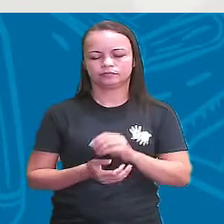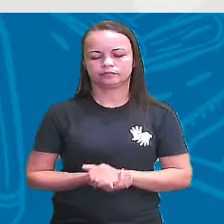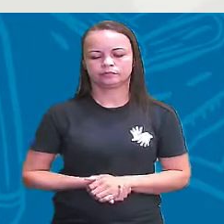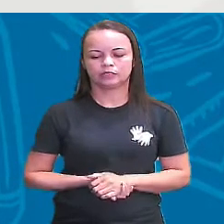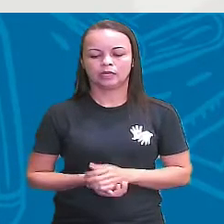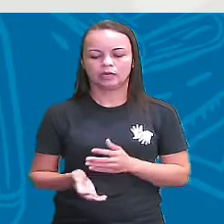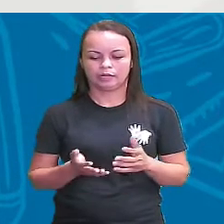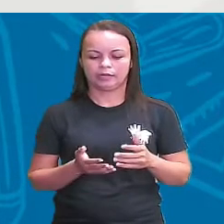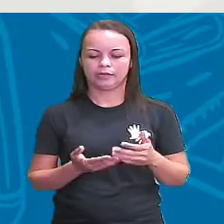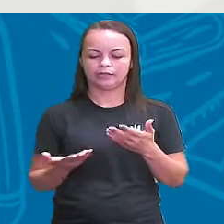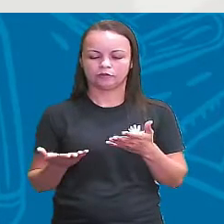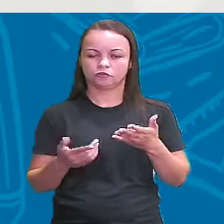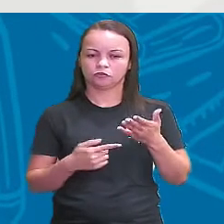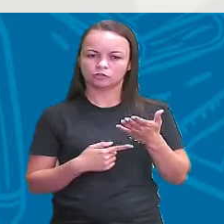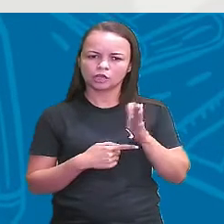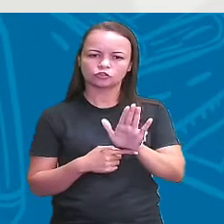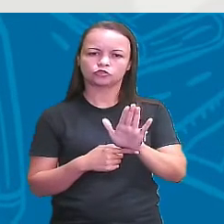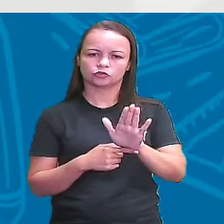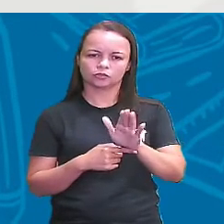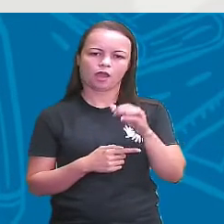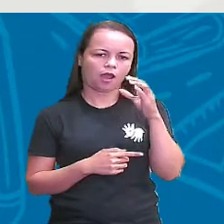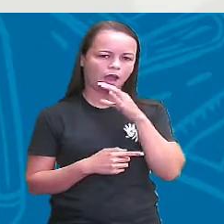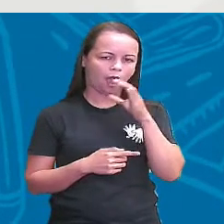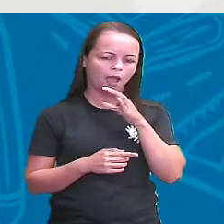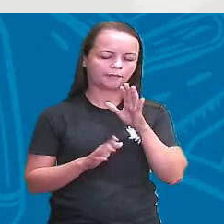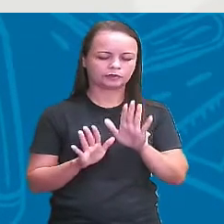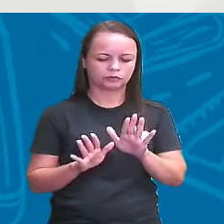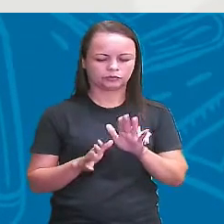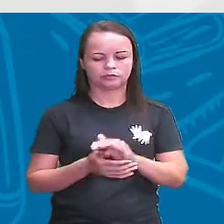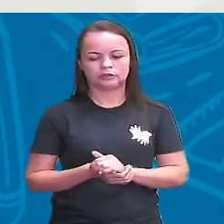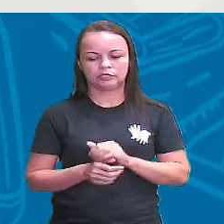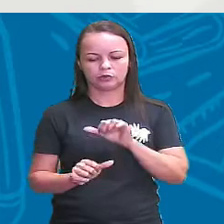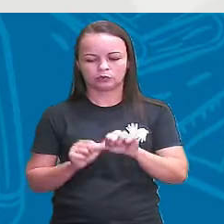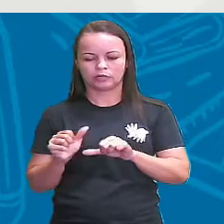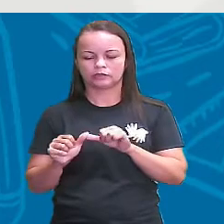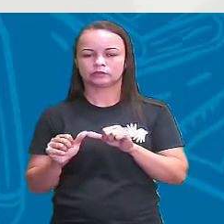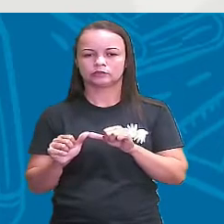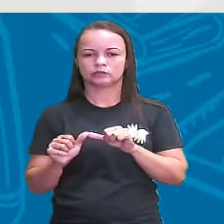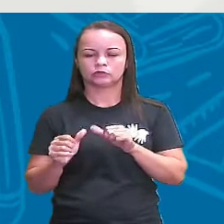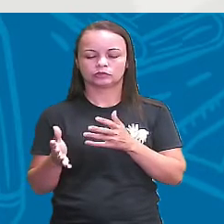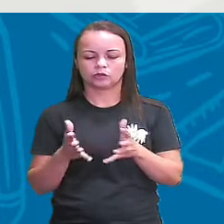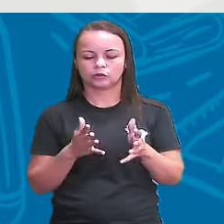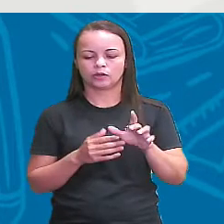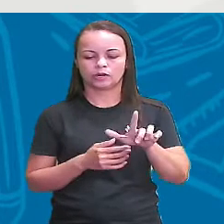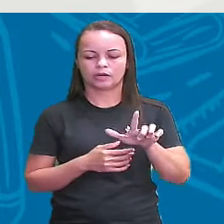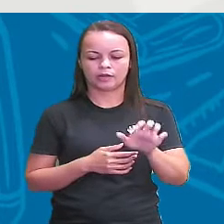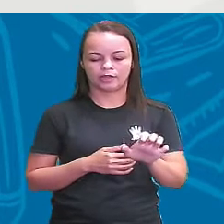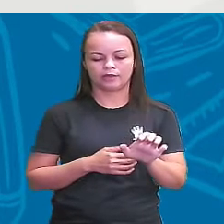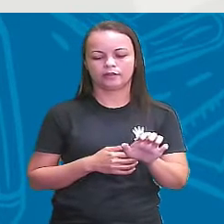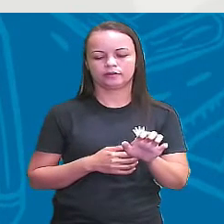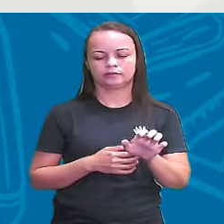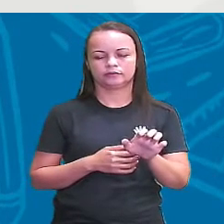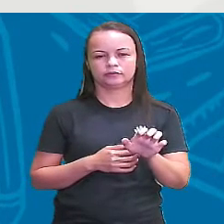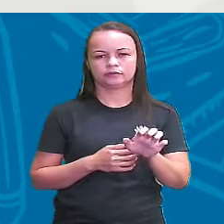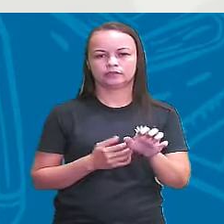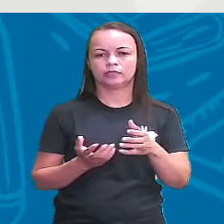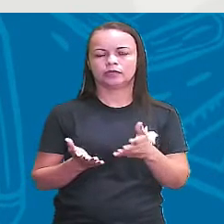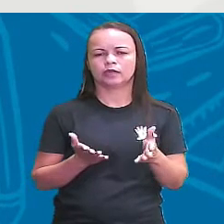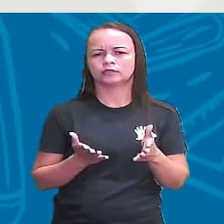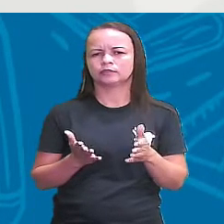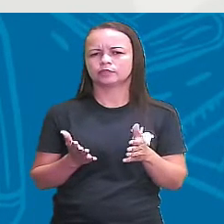Senhor, no lugar de lo atenderé em breve, certo? Então, é sempre quando a gente